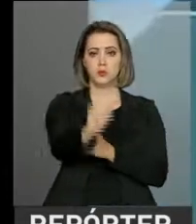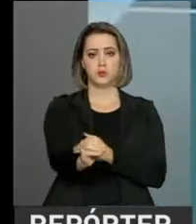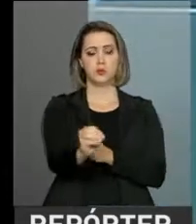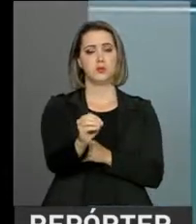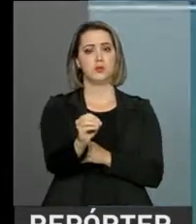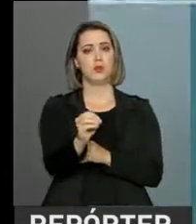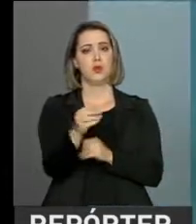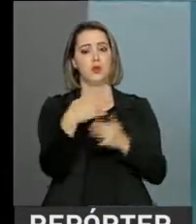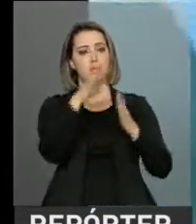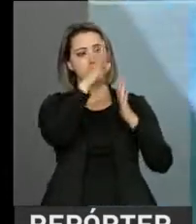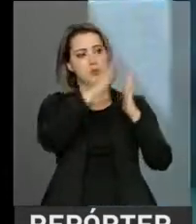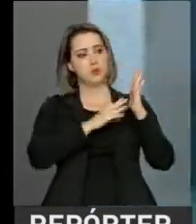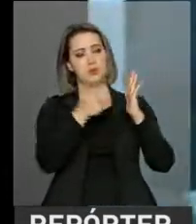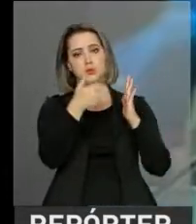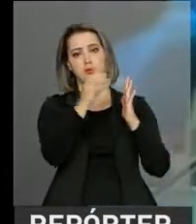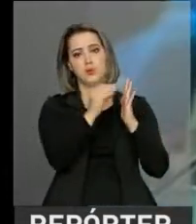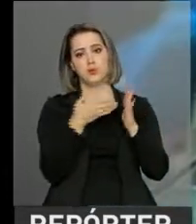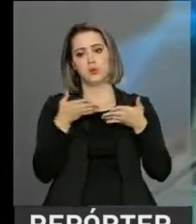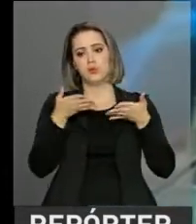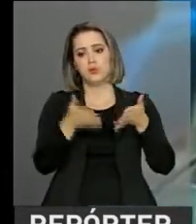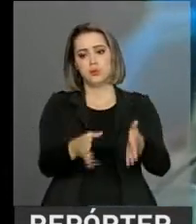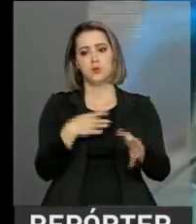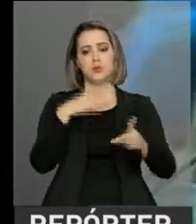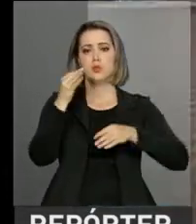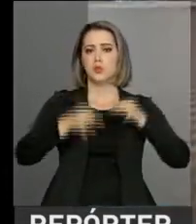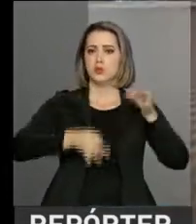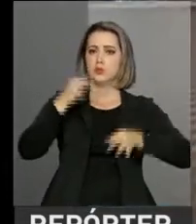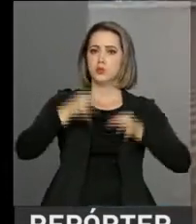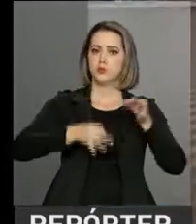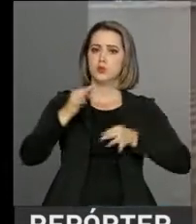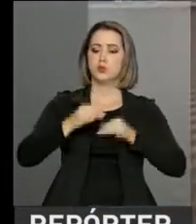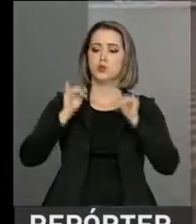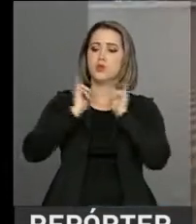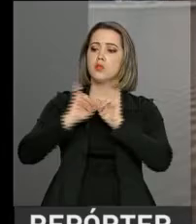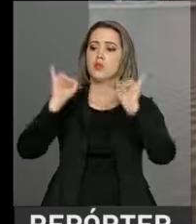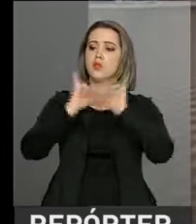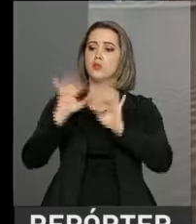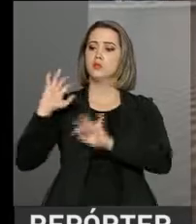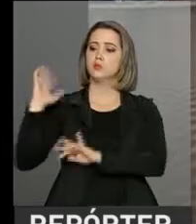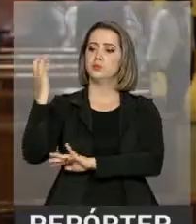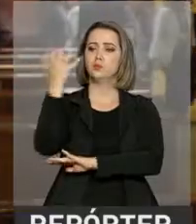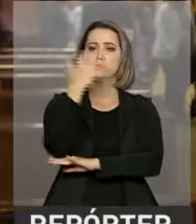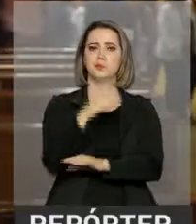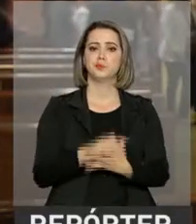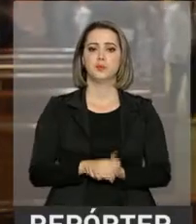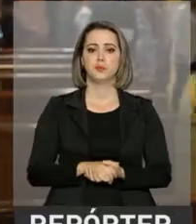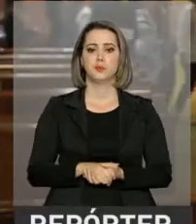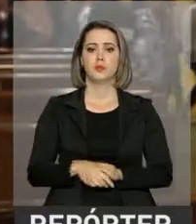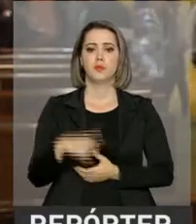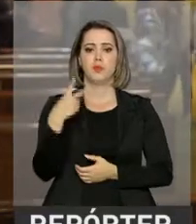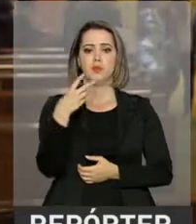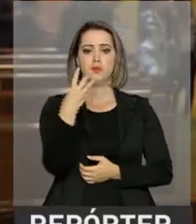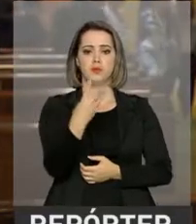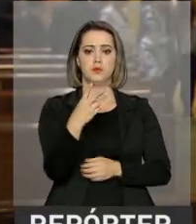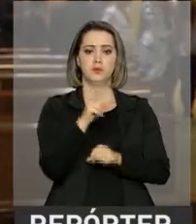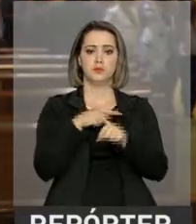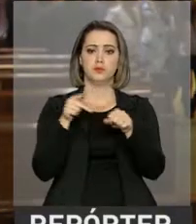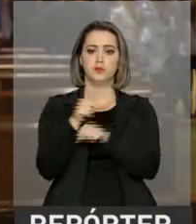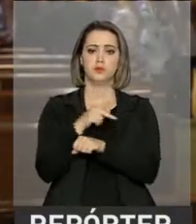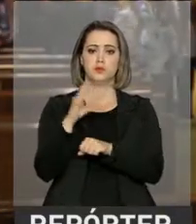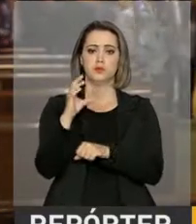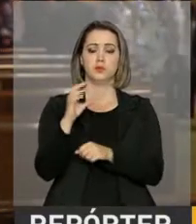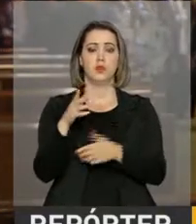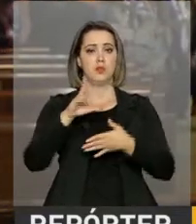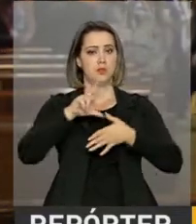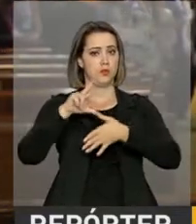que trata do acesso à participação, à justiça e à informação em temas ambientais. 23 países da América Latina e do